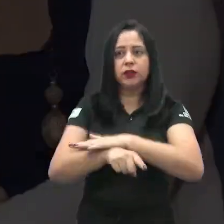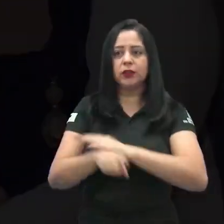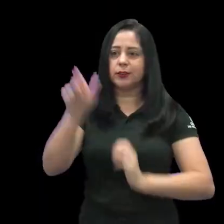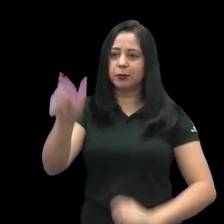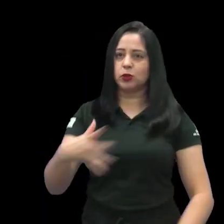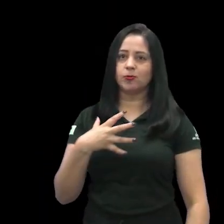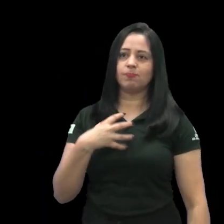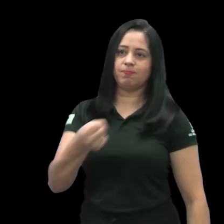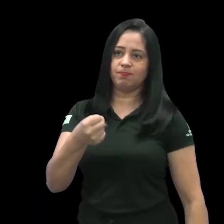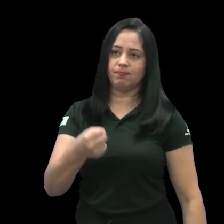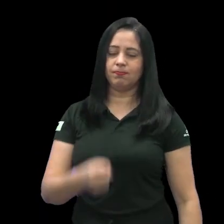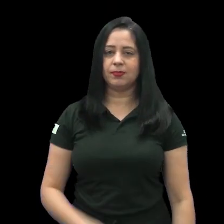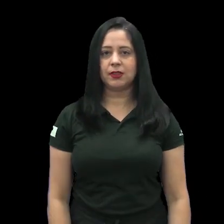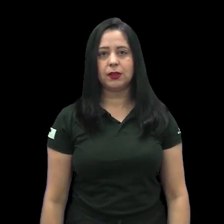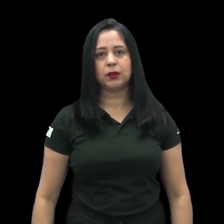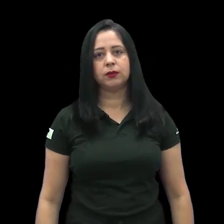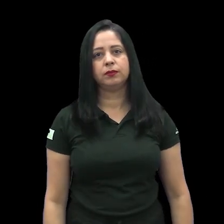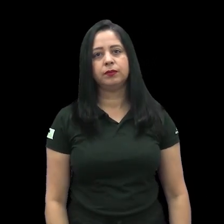suicídio.